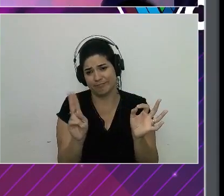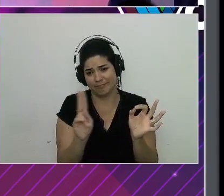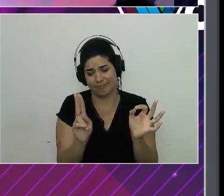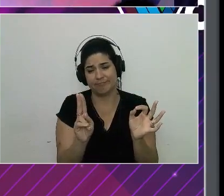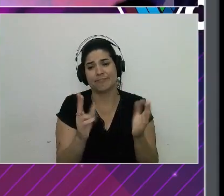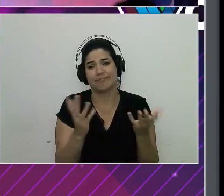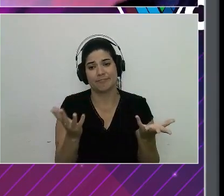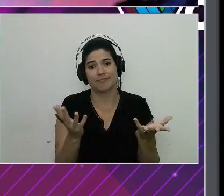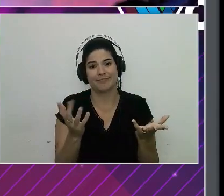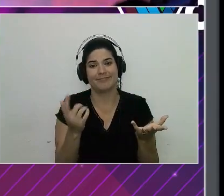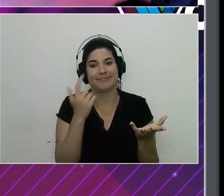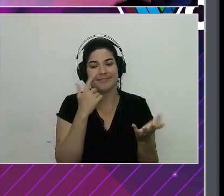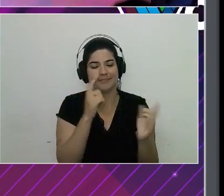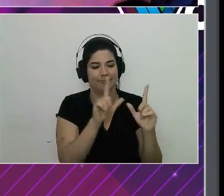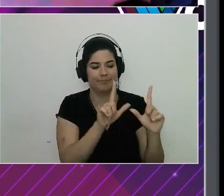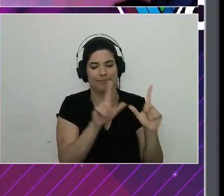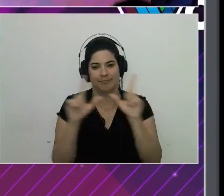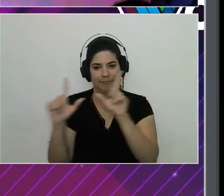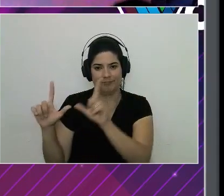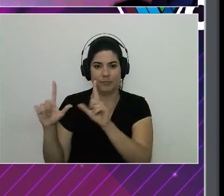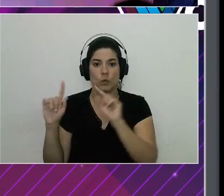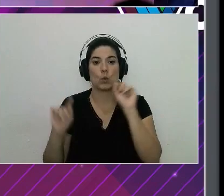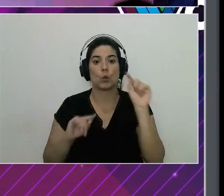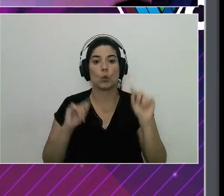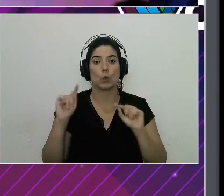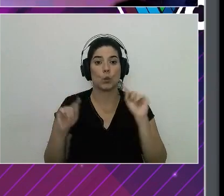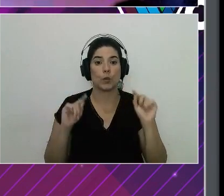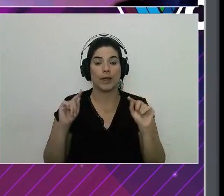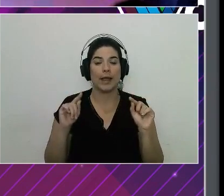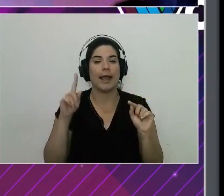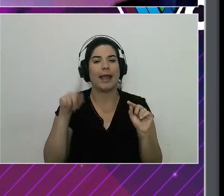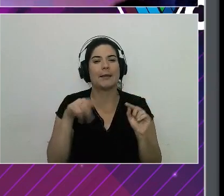quadradinhos que estão aqui, eles são como se fosse